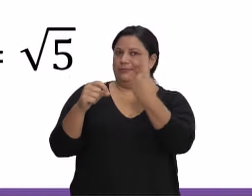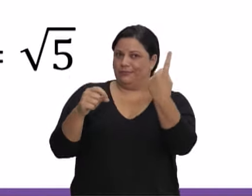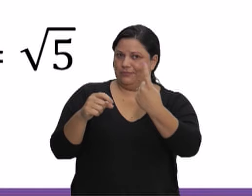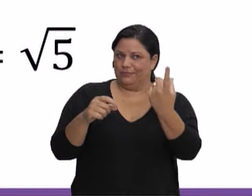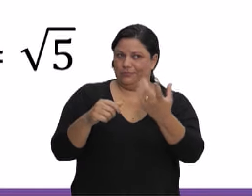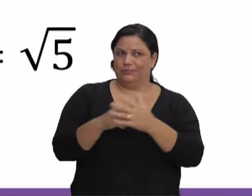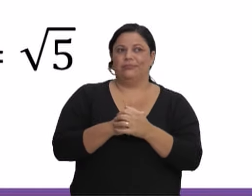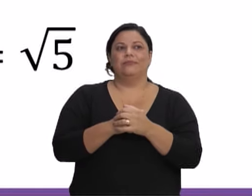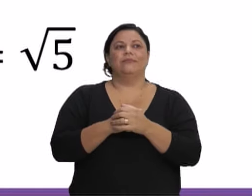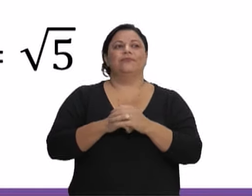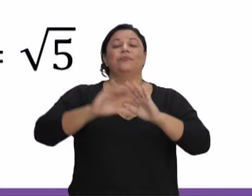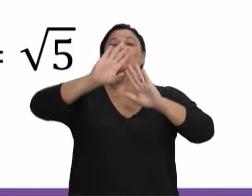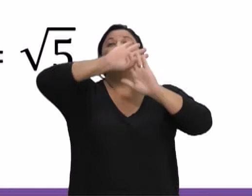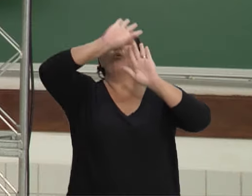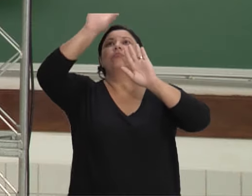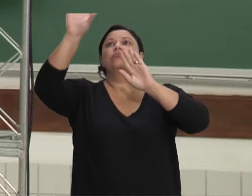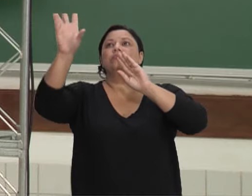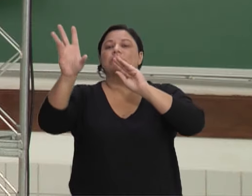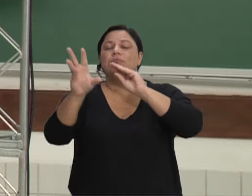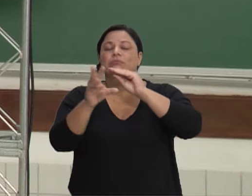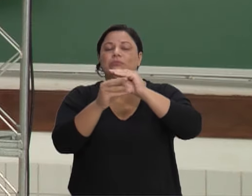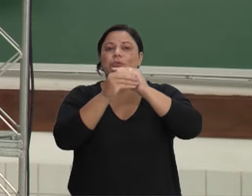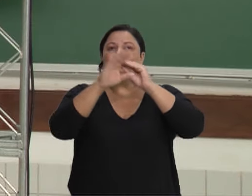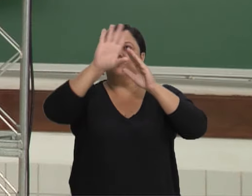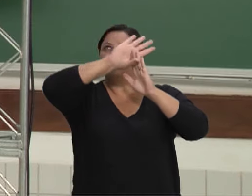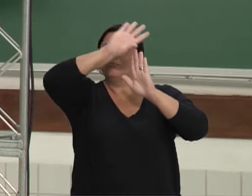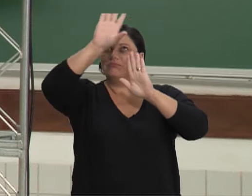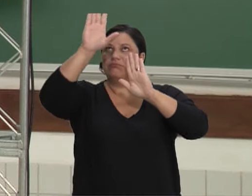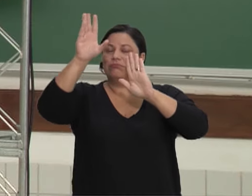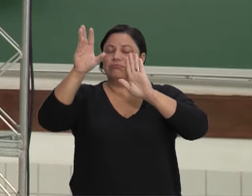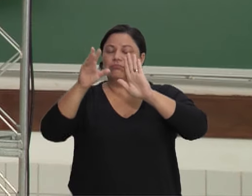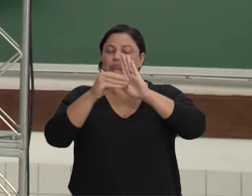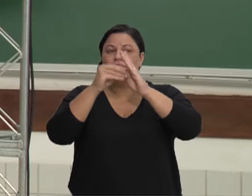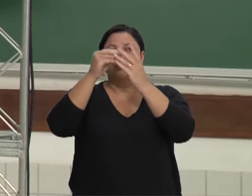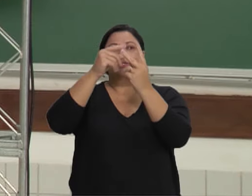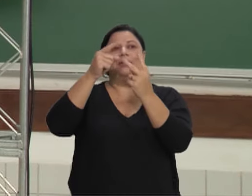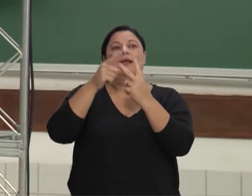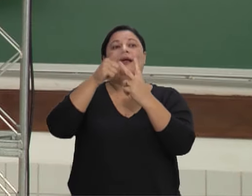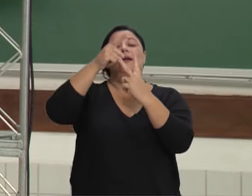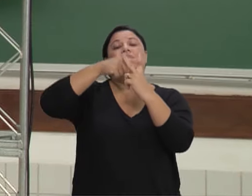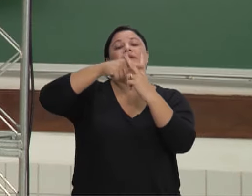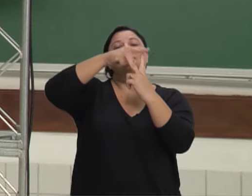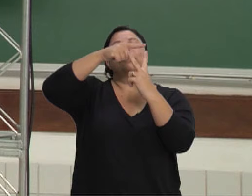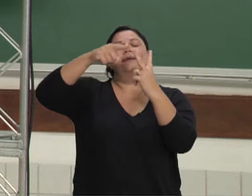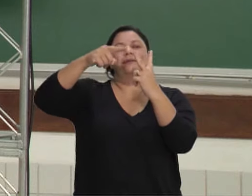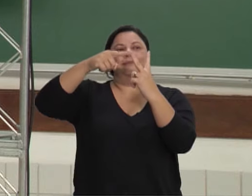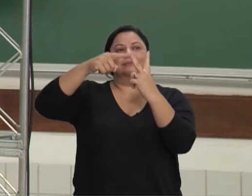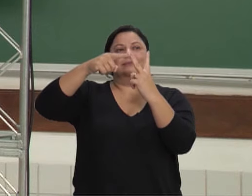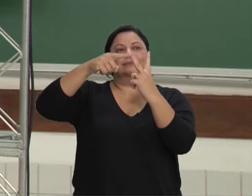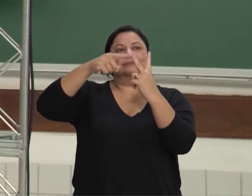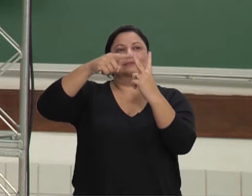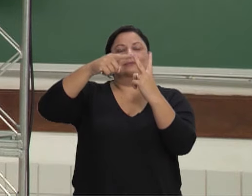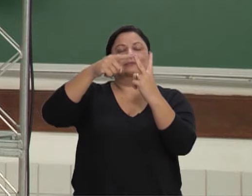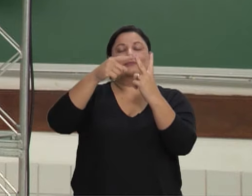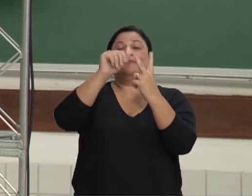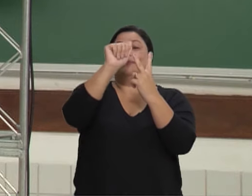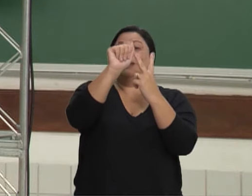Isso tudo vai estar sobre a raiz de A elevado ao